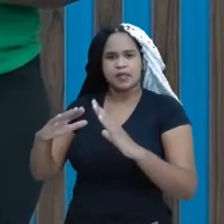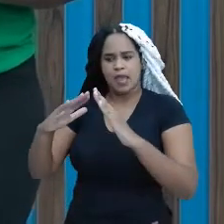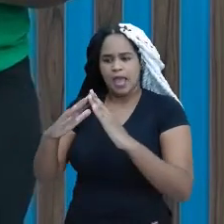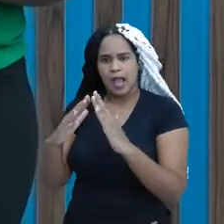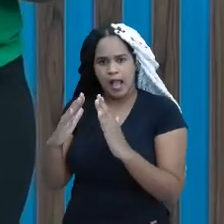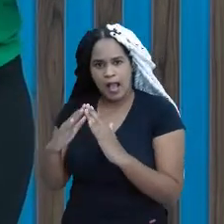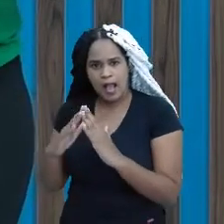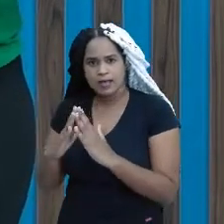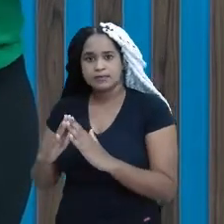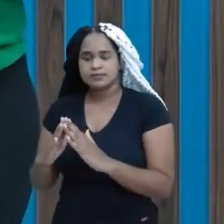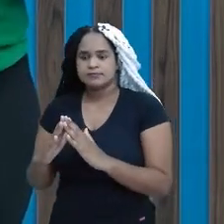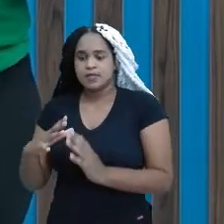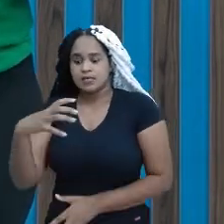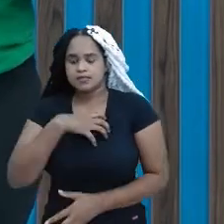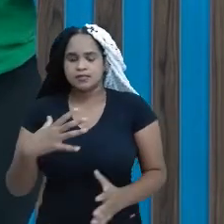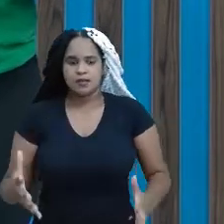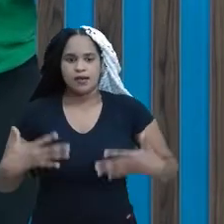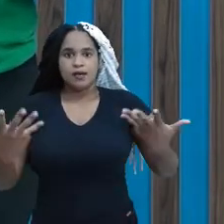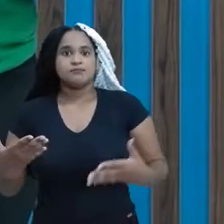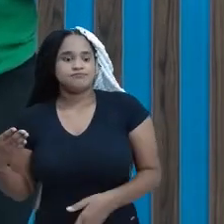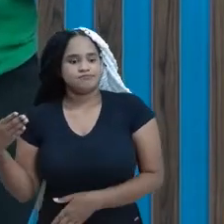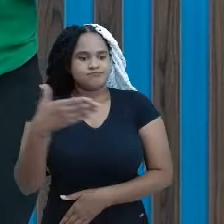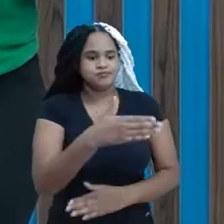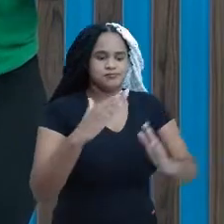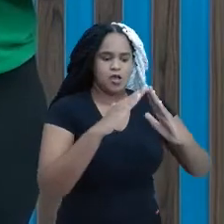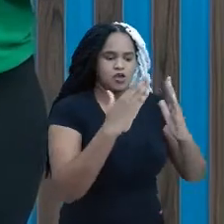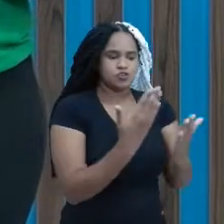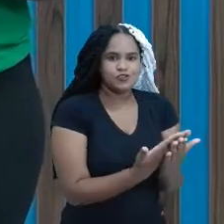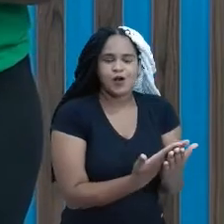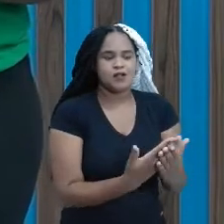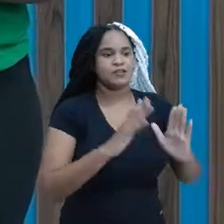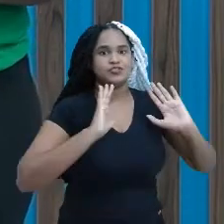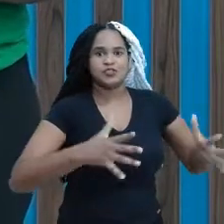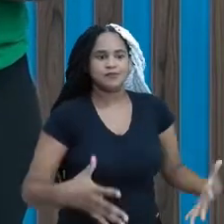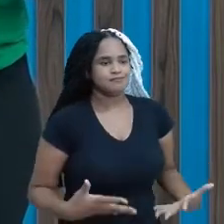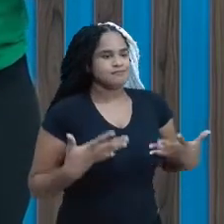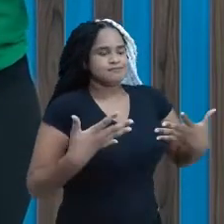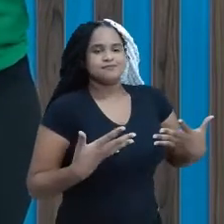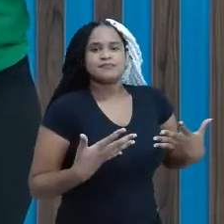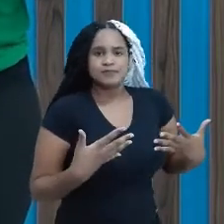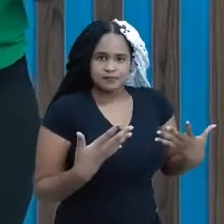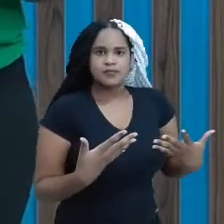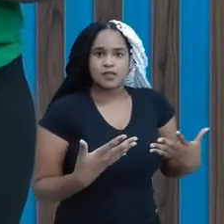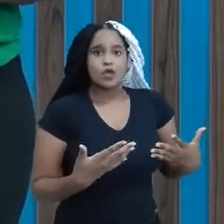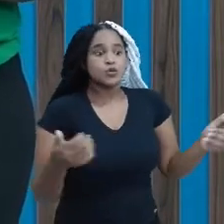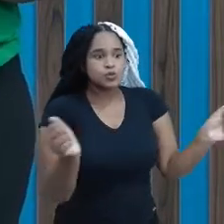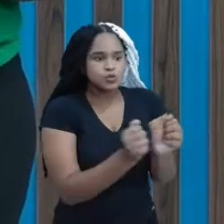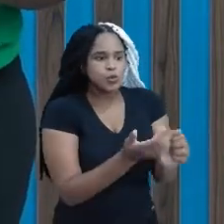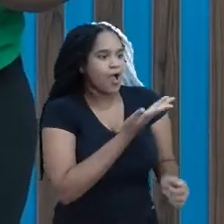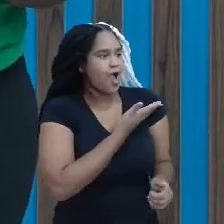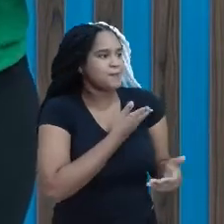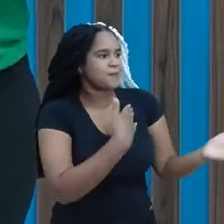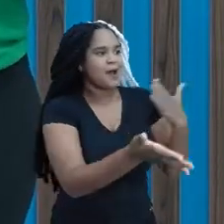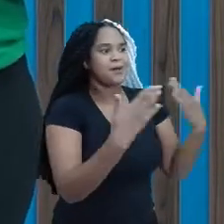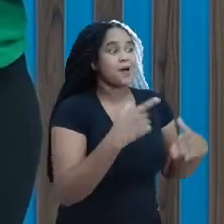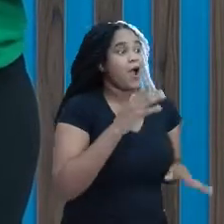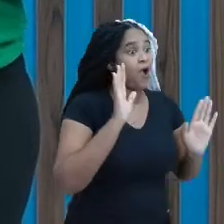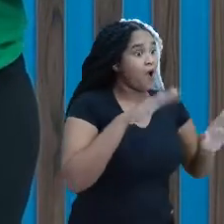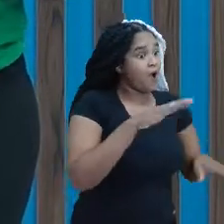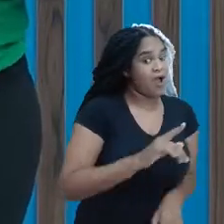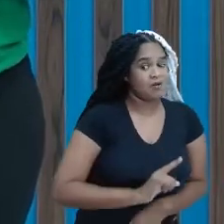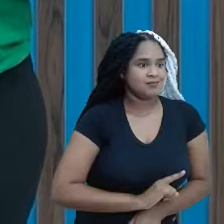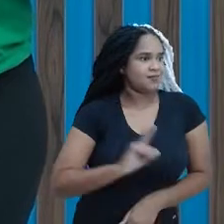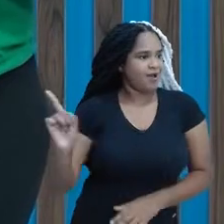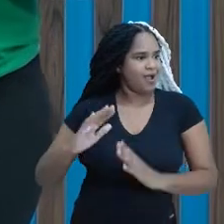para a escola com muita motivação e divide lá com a professora e com os colegas, que na minha casa eu fiz com